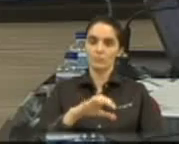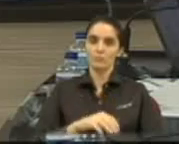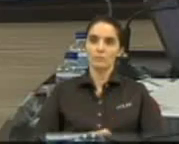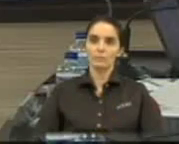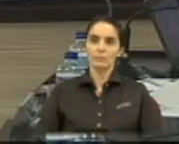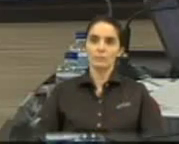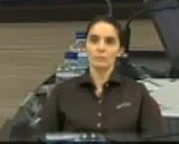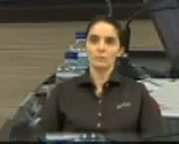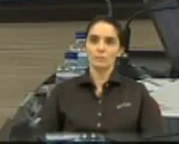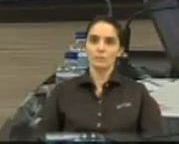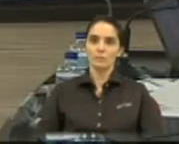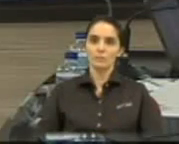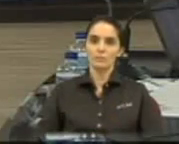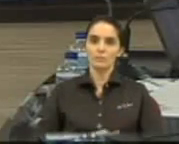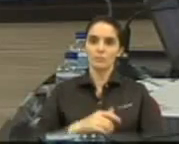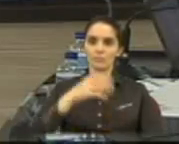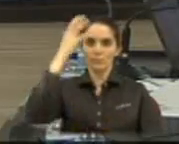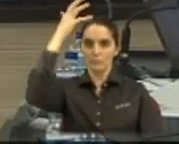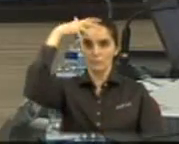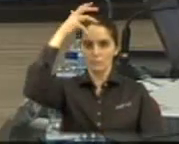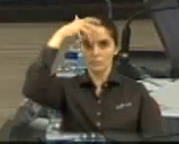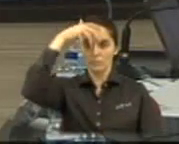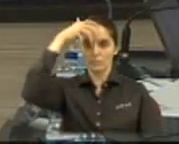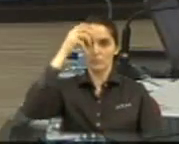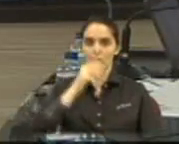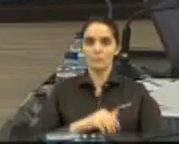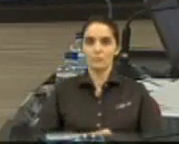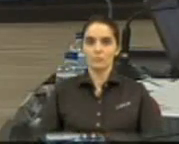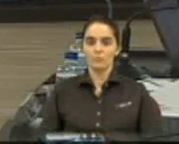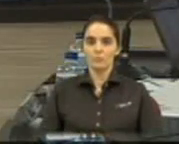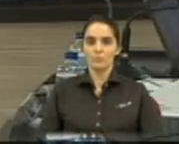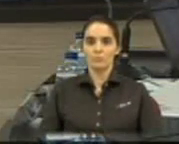Dispenso. Vereadora Érica Tanque.